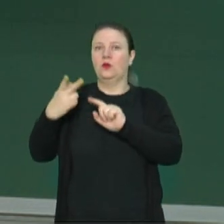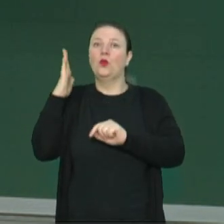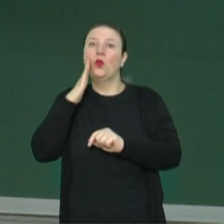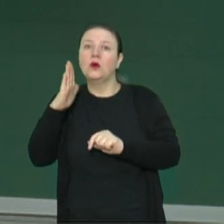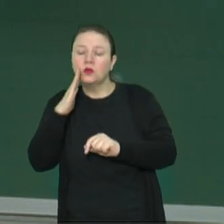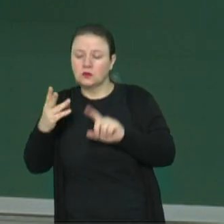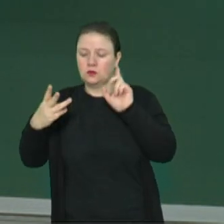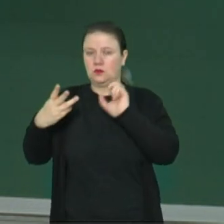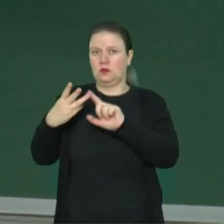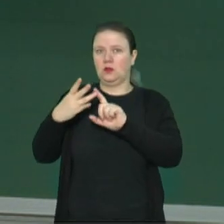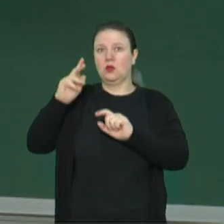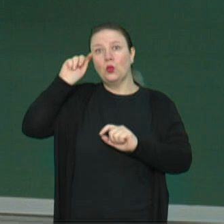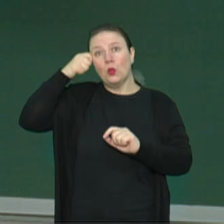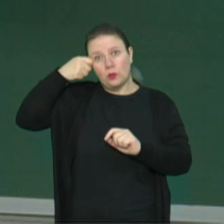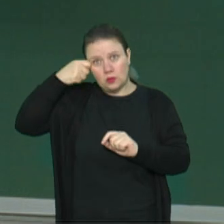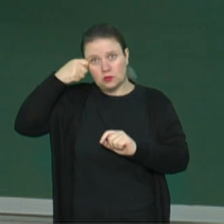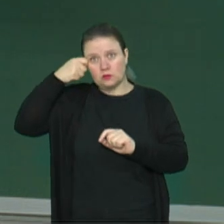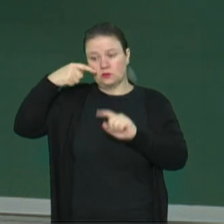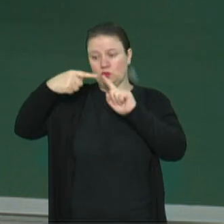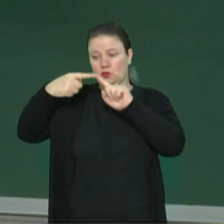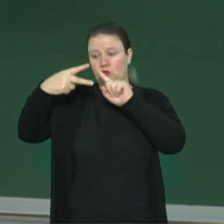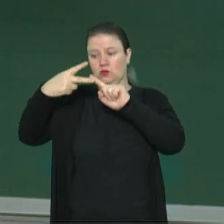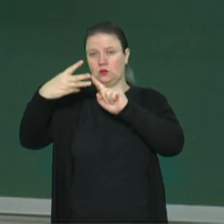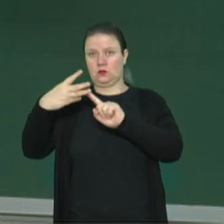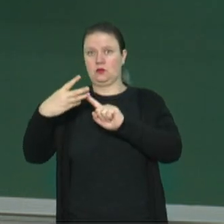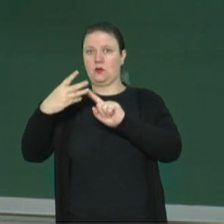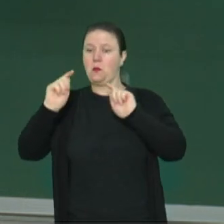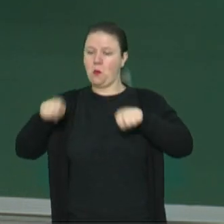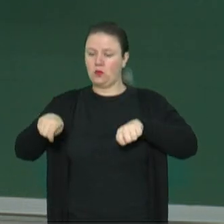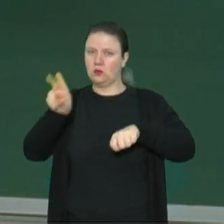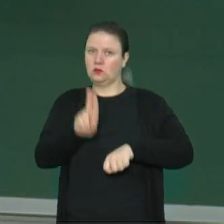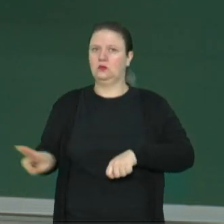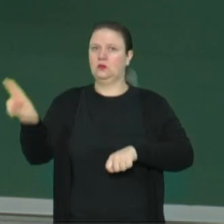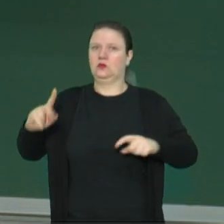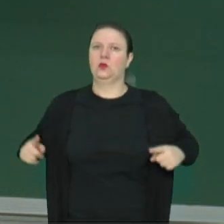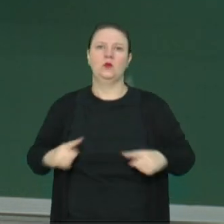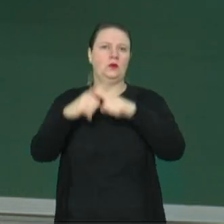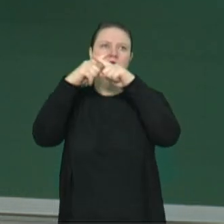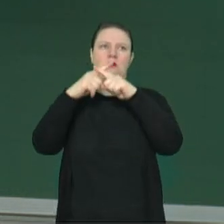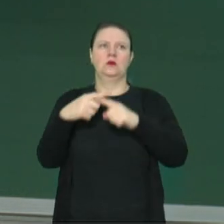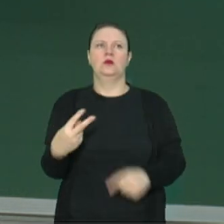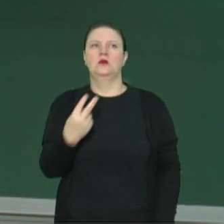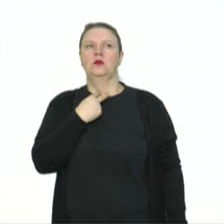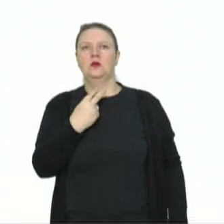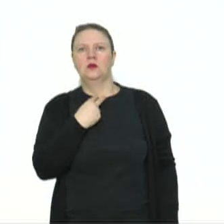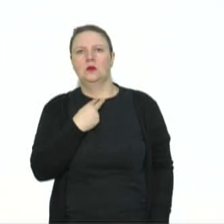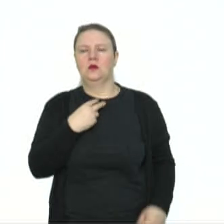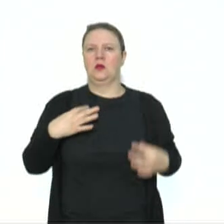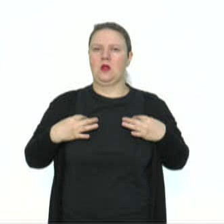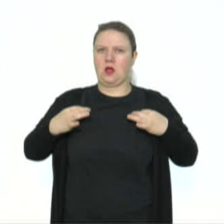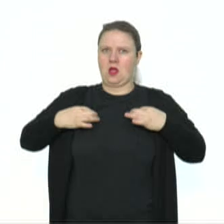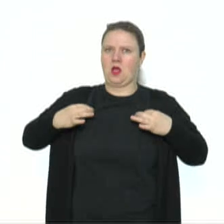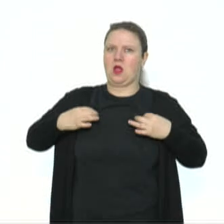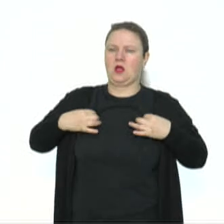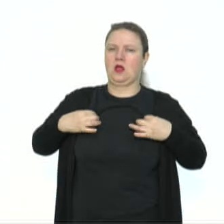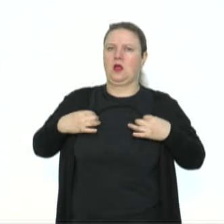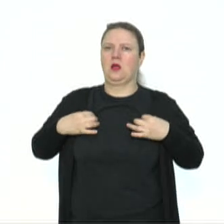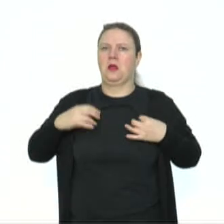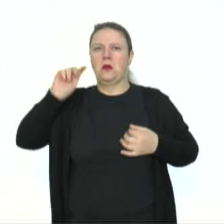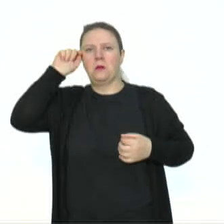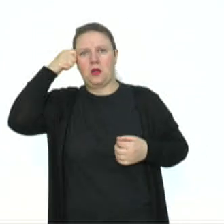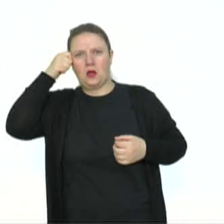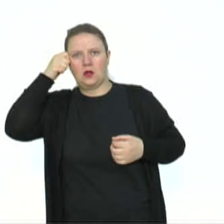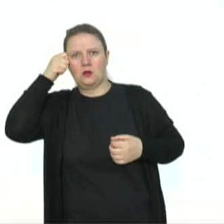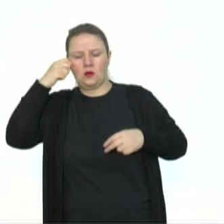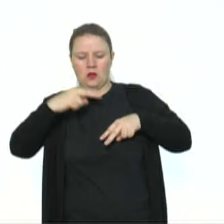cores que devem ser usadas em competições, né? Então você não pode ir, por exemplo, com a parte de cima, que é chamada de paletó preto, e